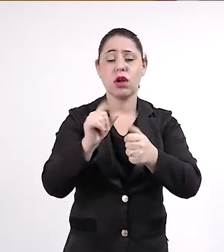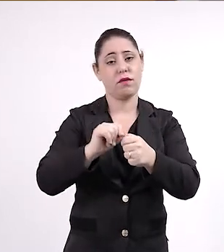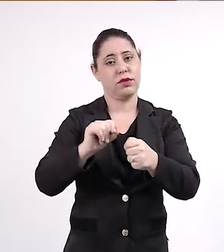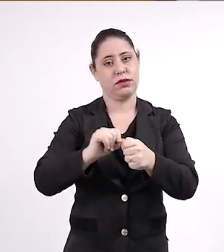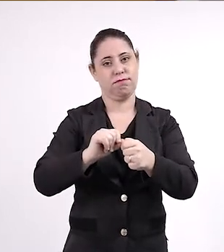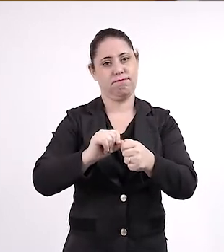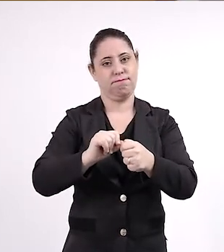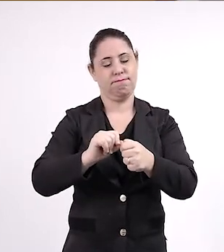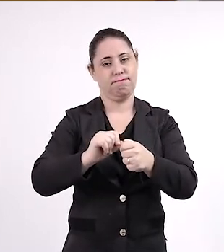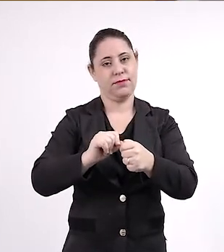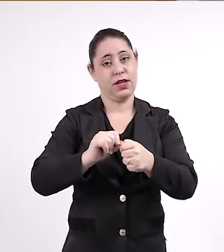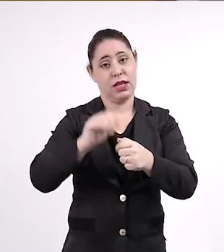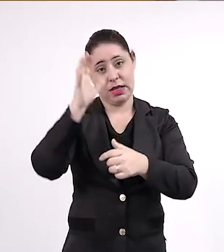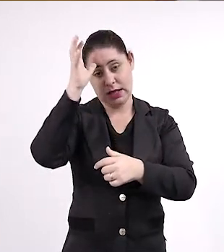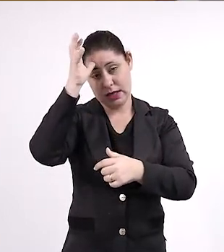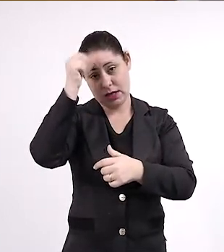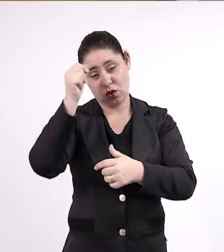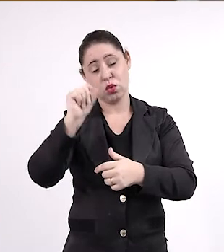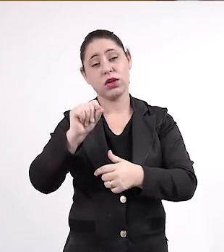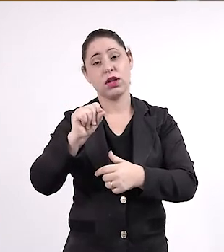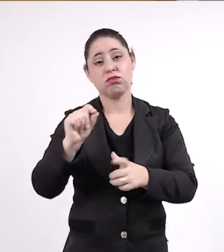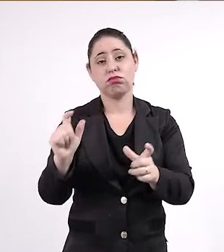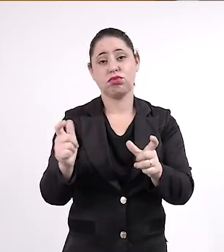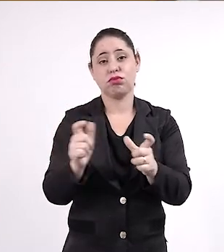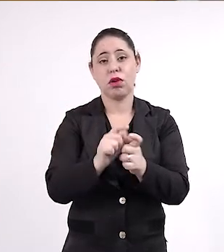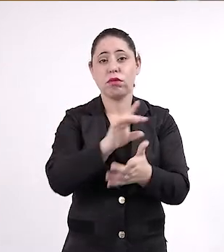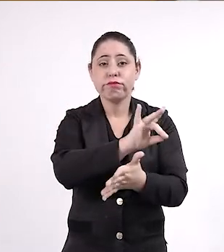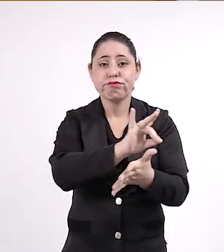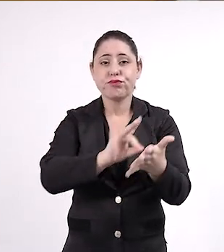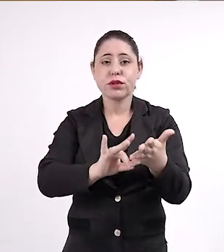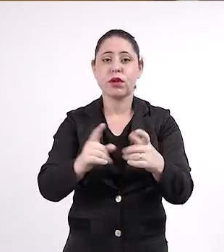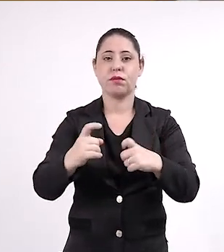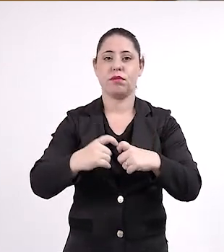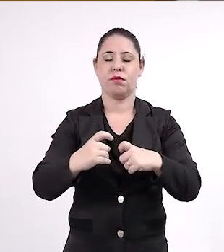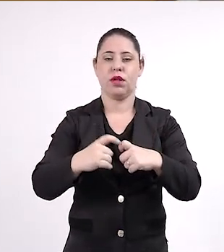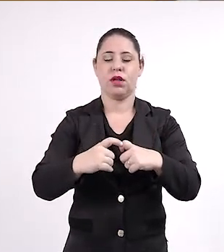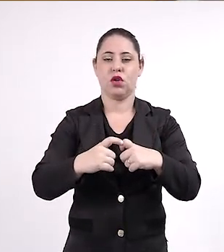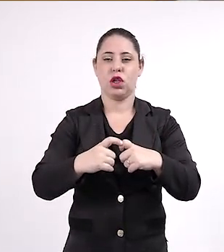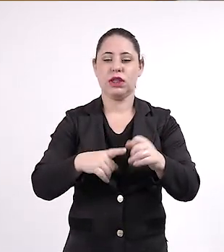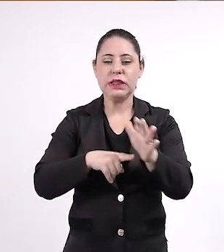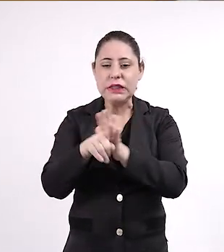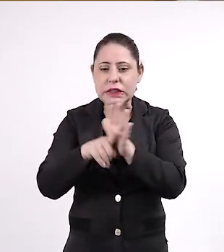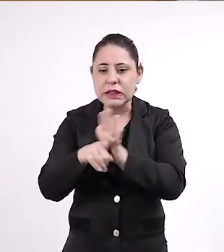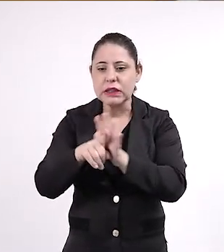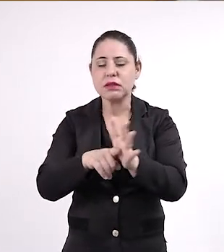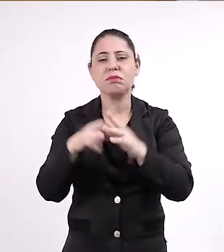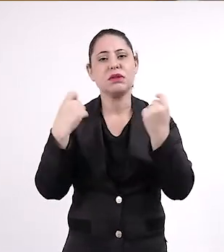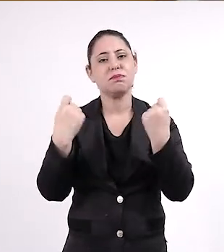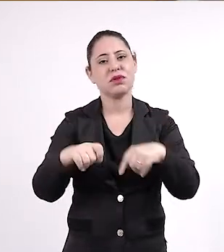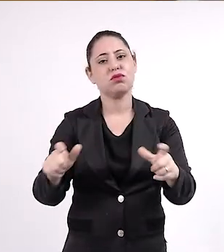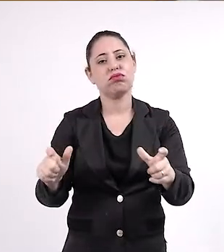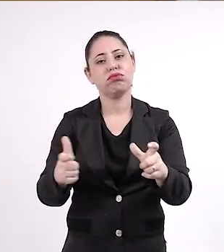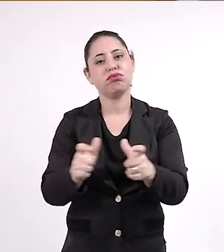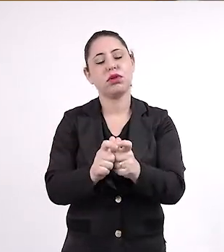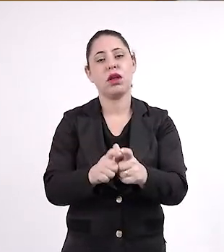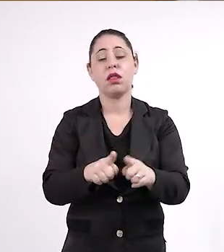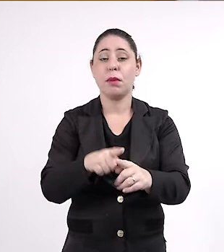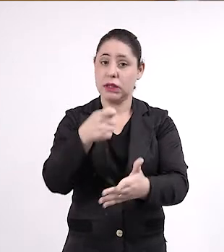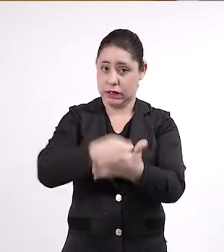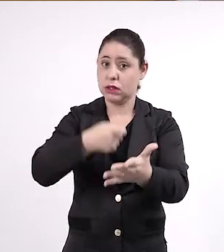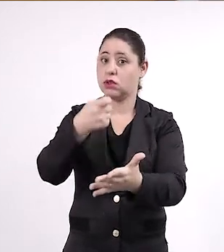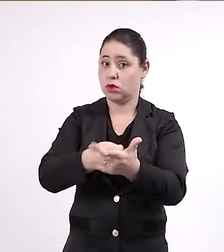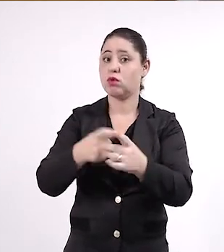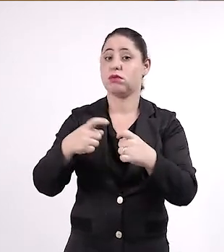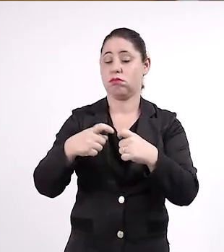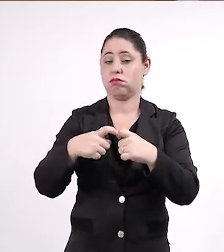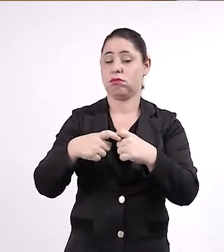que já faziam. E, em consequência, diminui o número de prescrição médica, o número de exames, por exemplo, que são